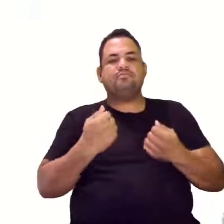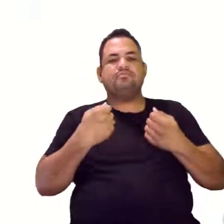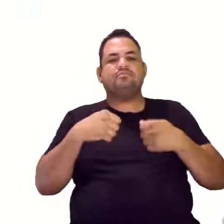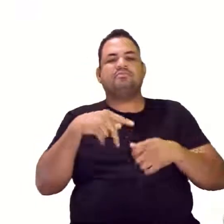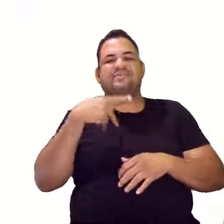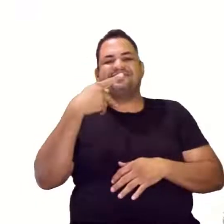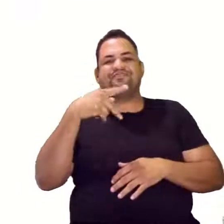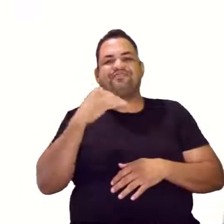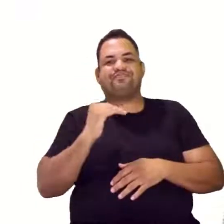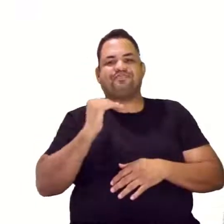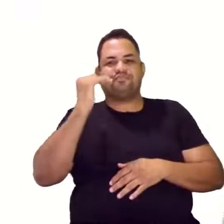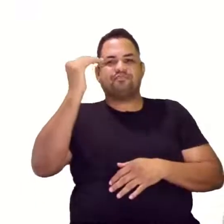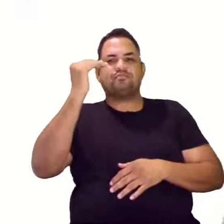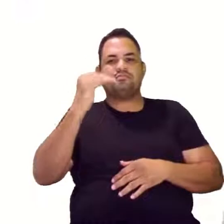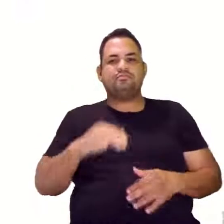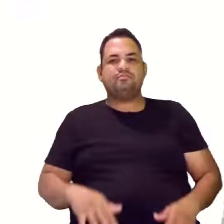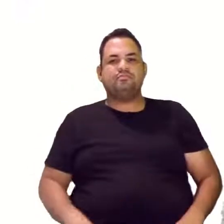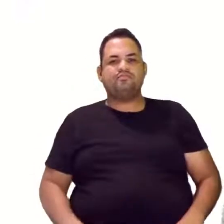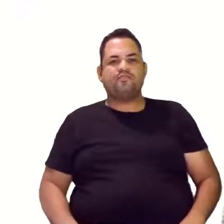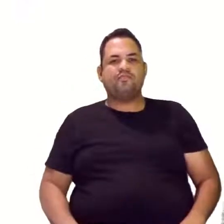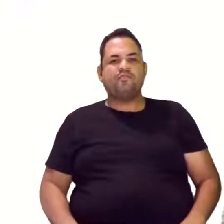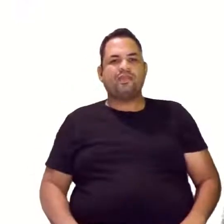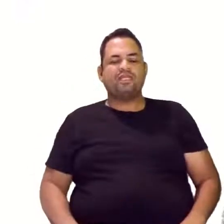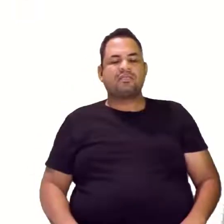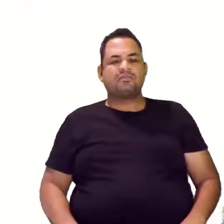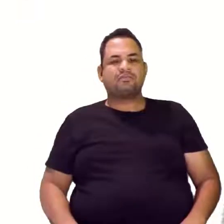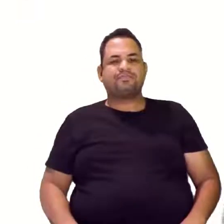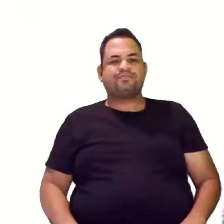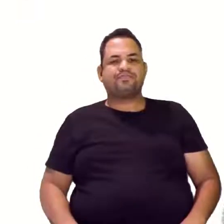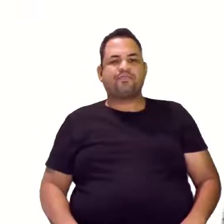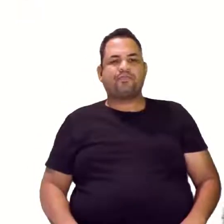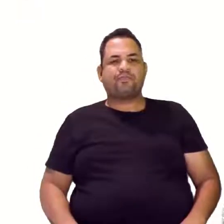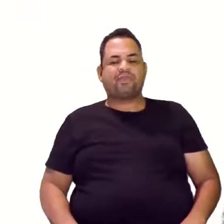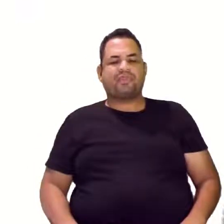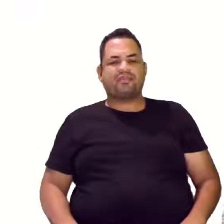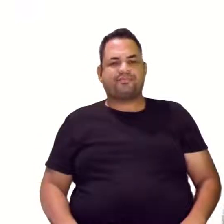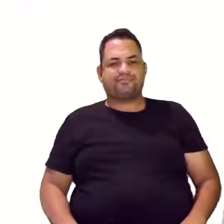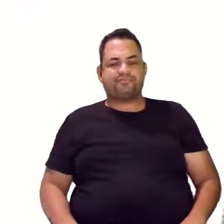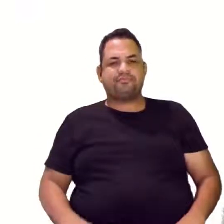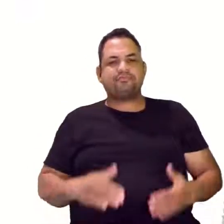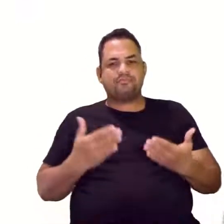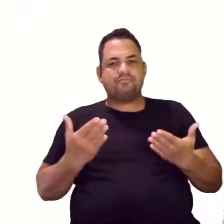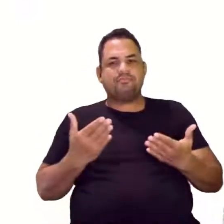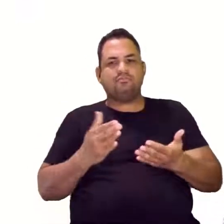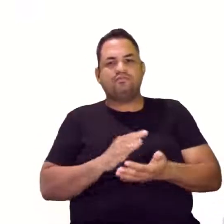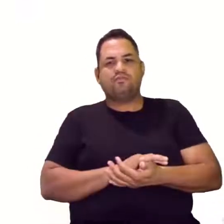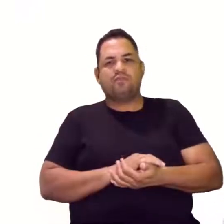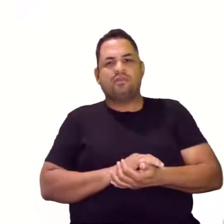aqui, seja superior? Sim, mas ele disse não seja inferior, né? Isso, para dar uma pegada